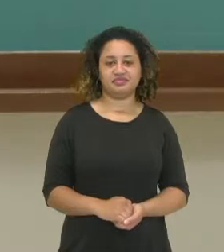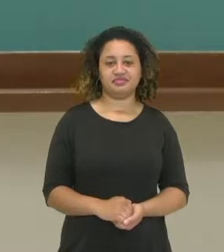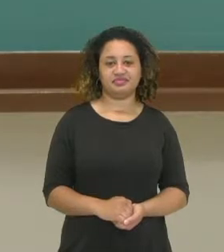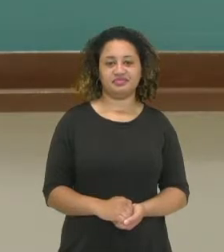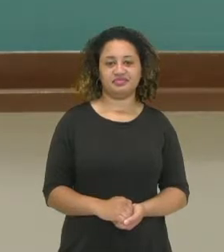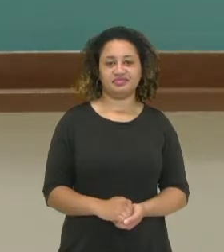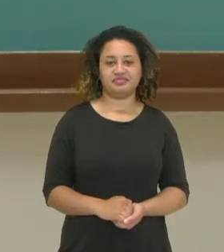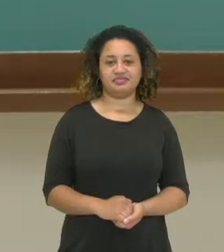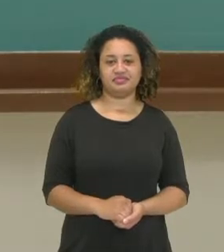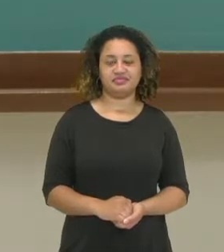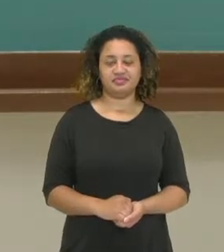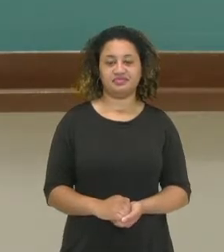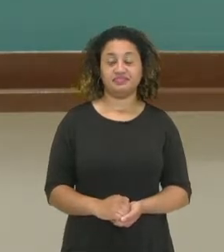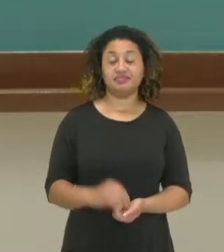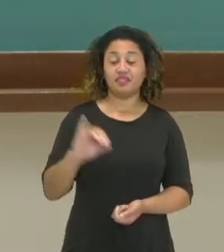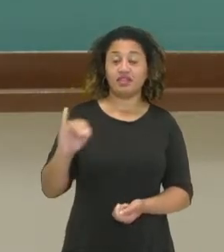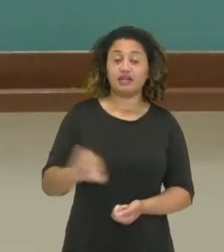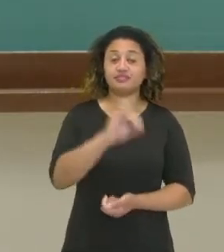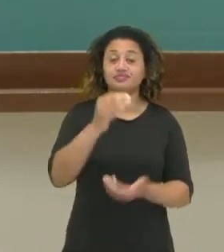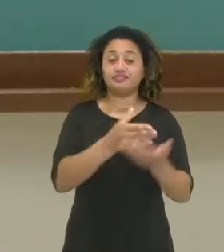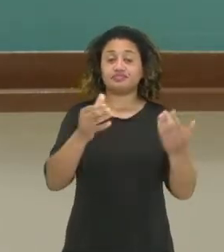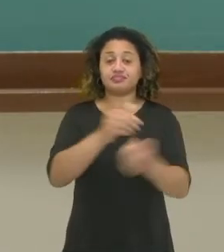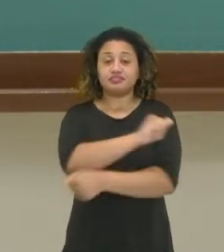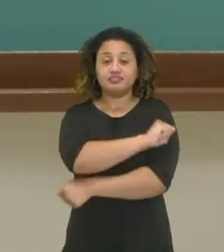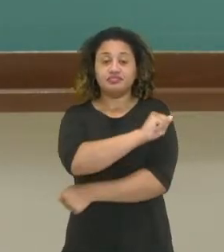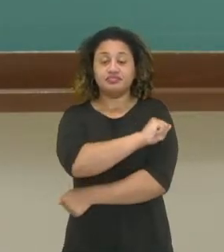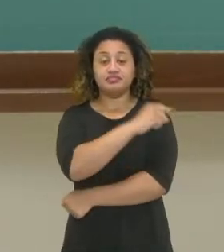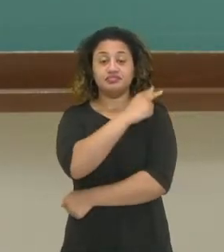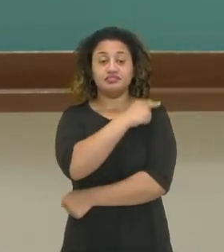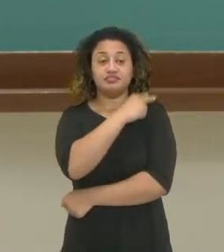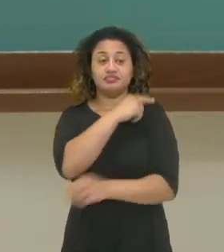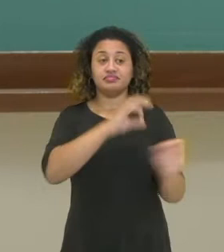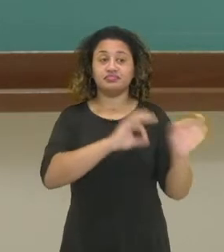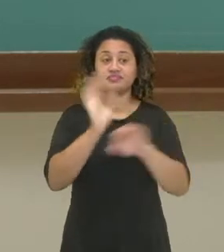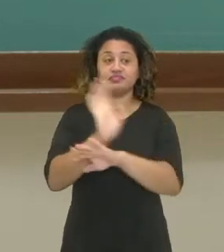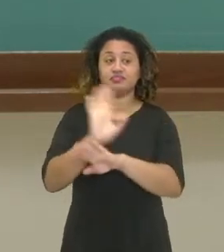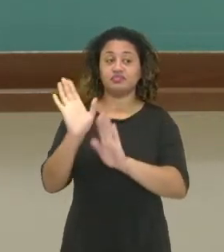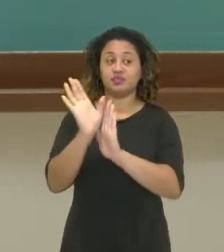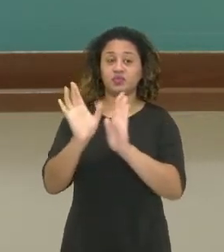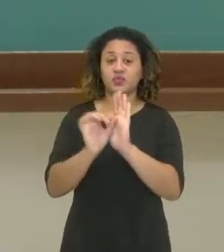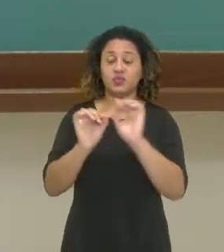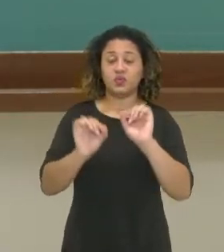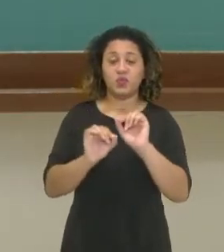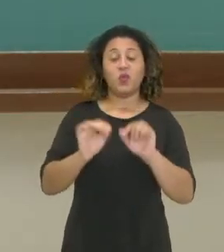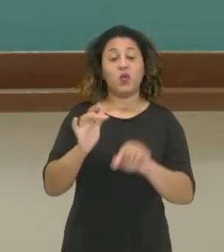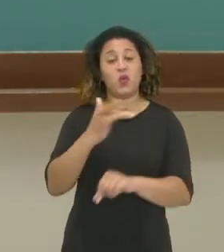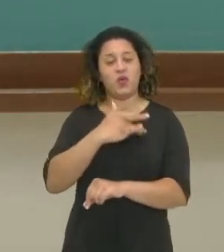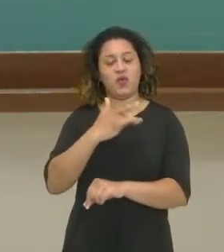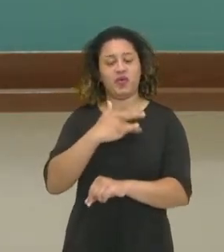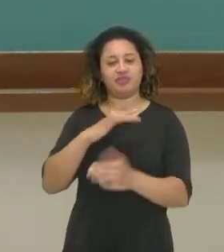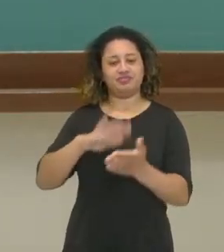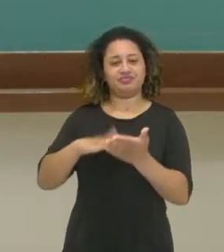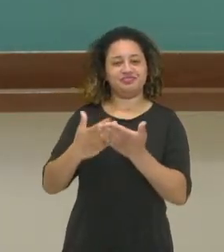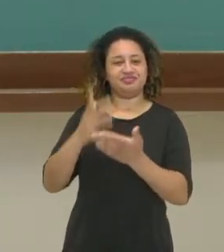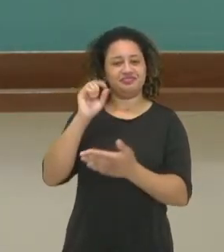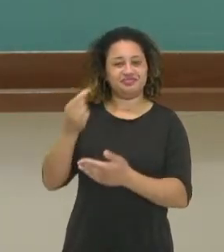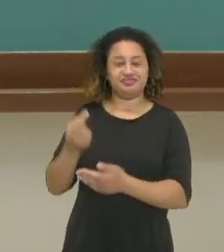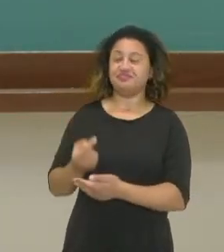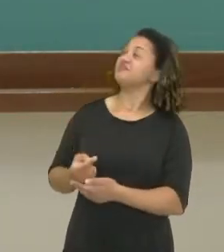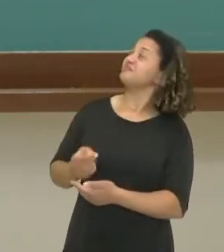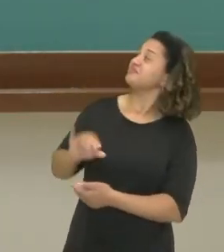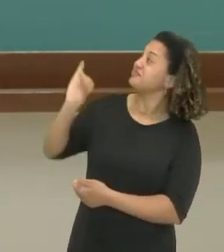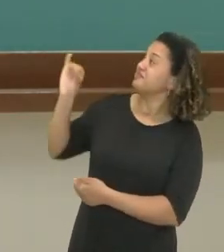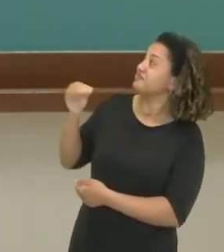Olá, estudantes da segunda série! Nesse vídeo vamos falar sobre romance. Querida Jéssica, bora conhecer um romance